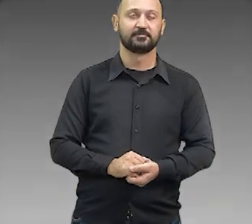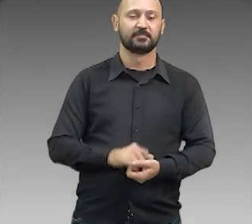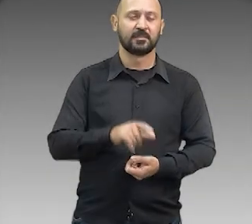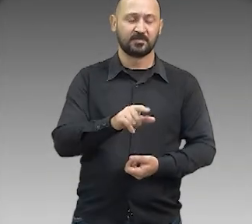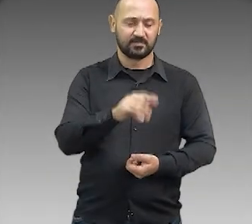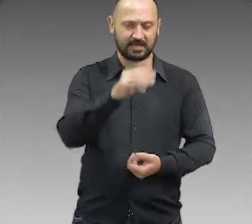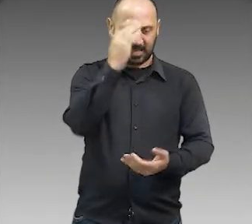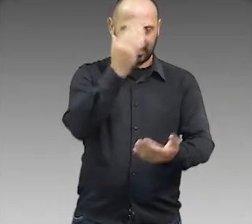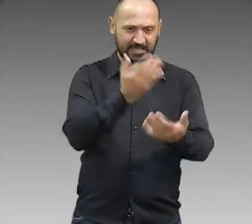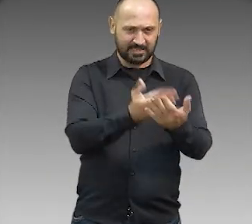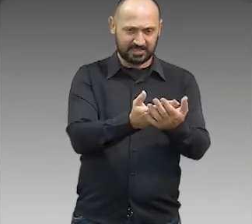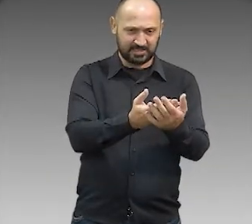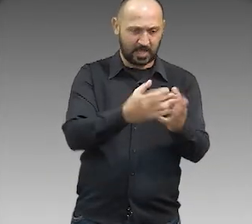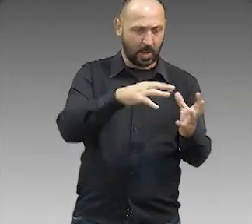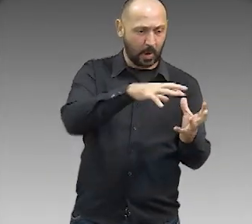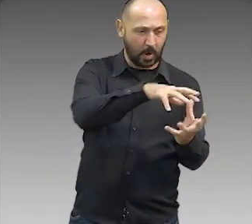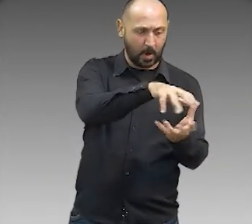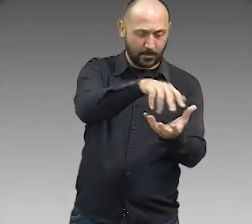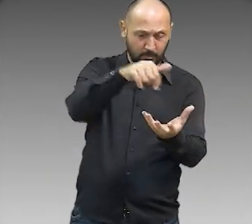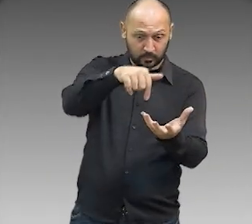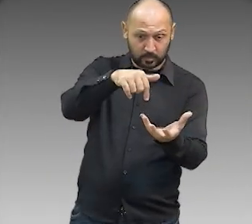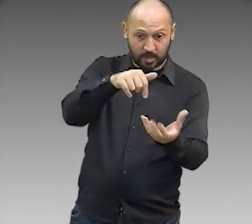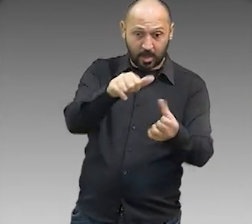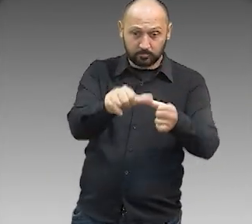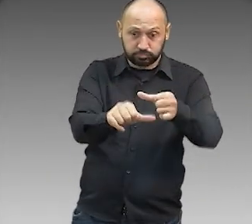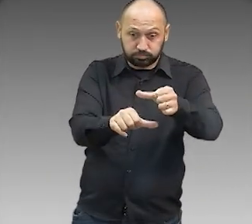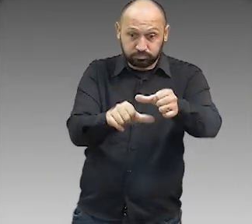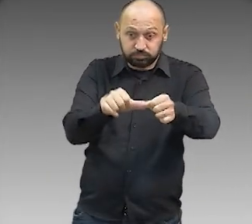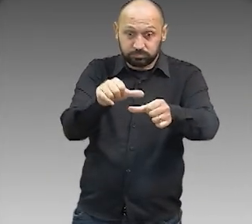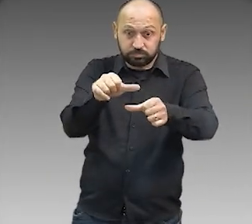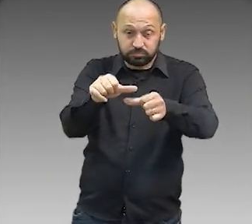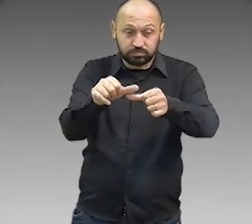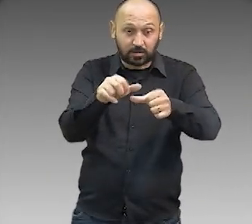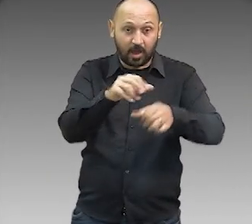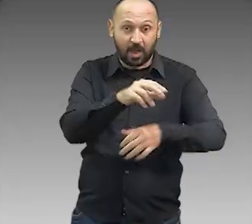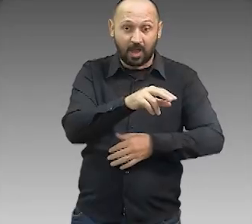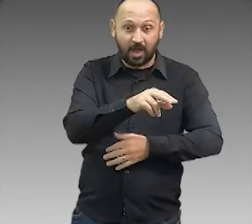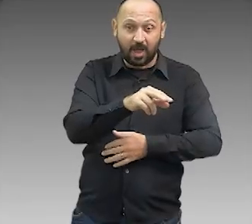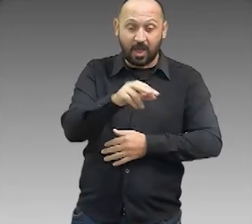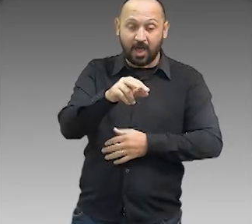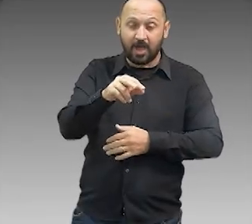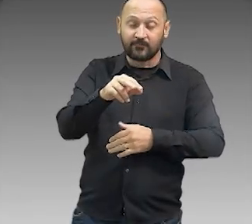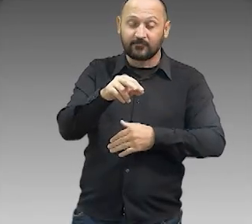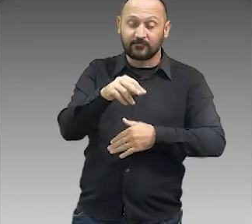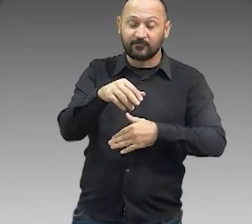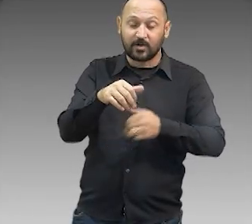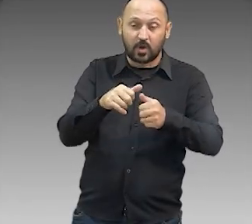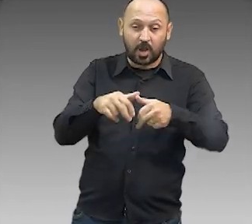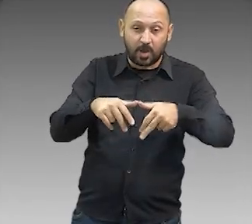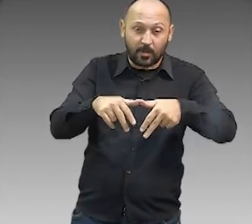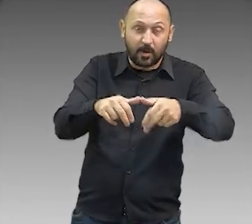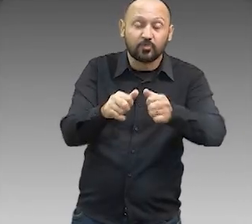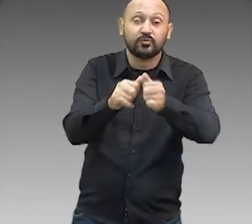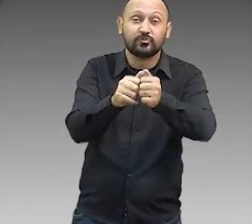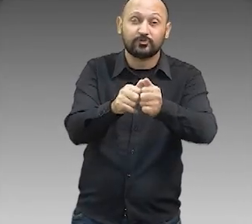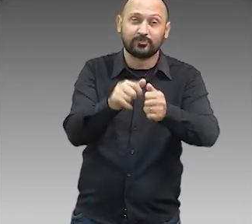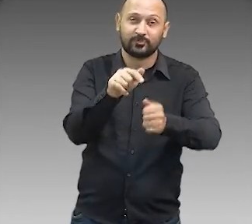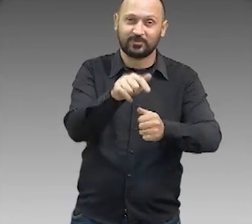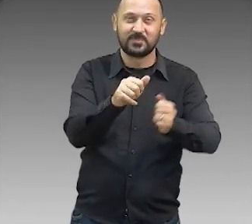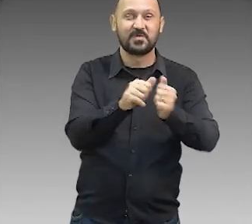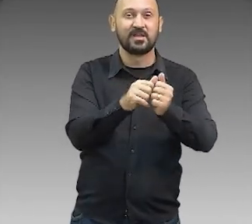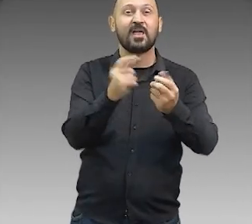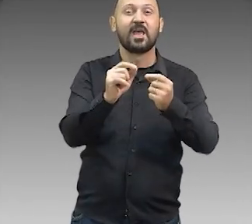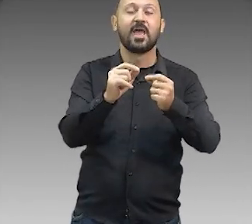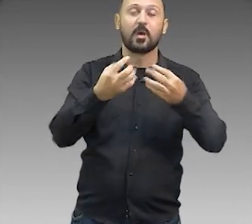Quando você confia que o mundo está em constante evolução, você passa a fluir e caminhar junto com ele. E foi na crença